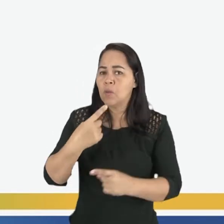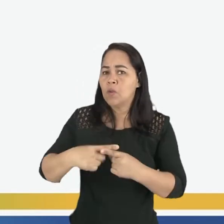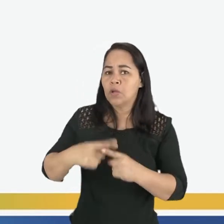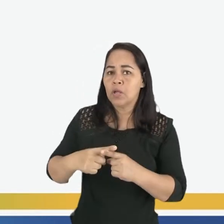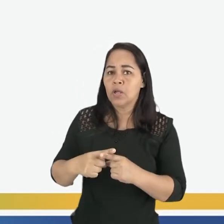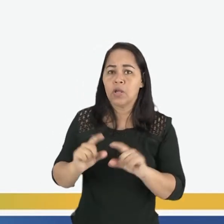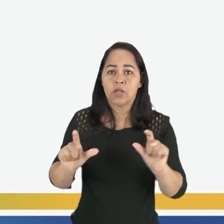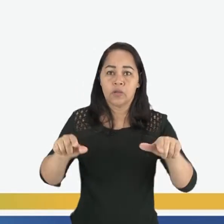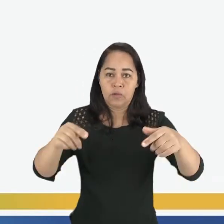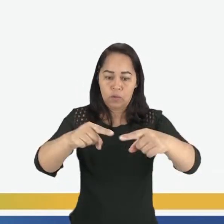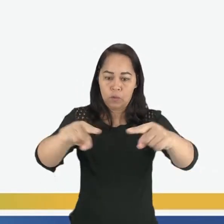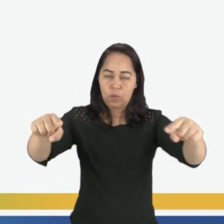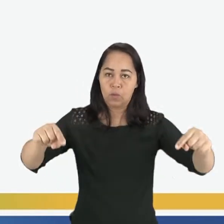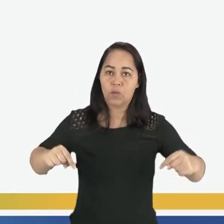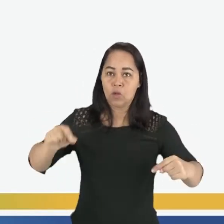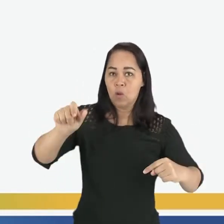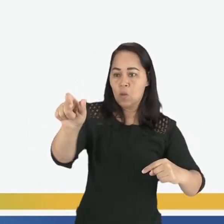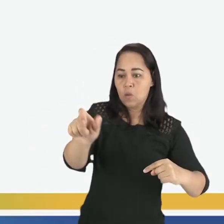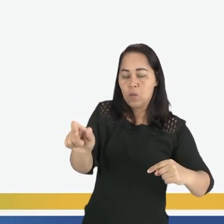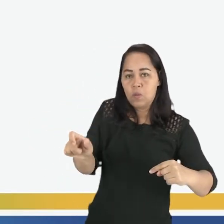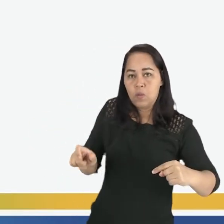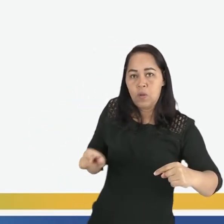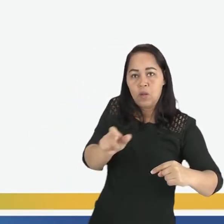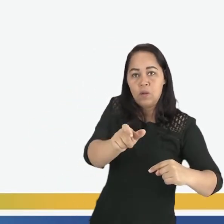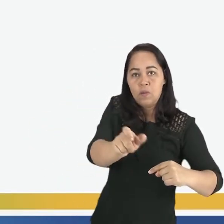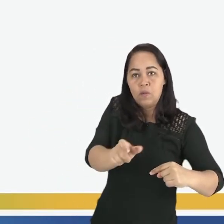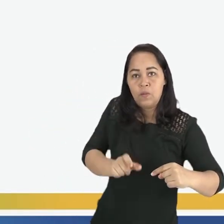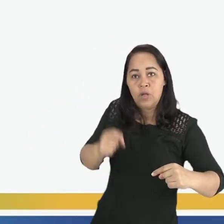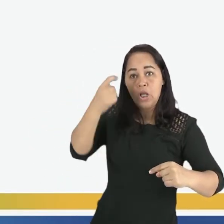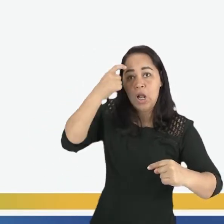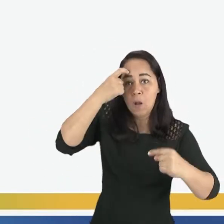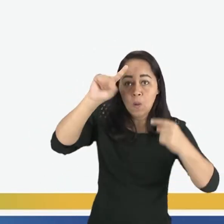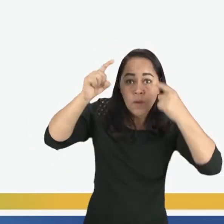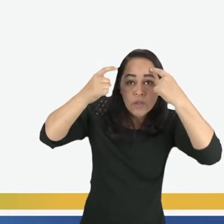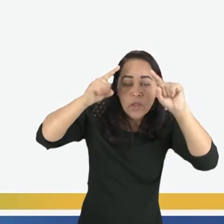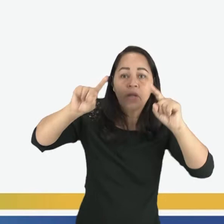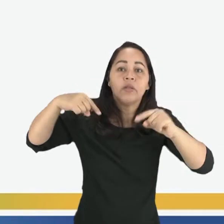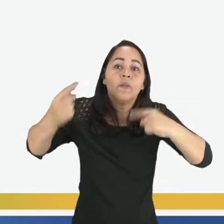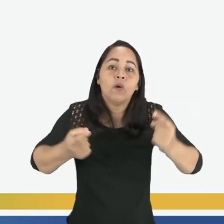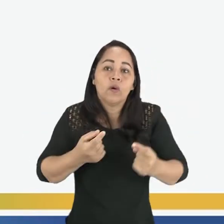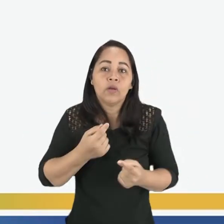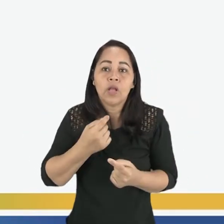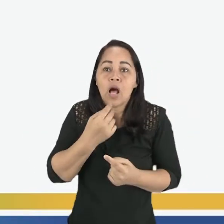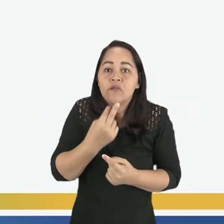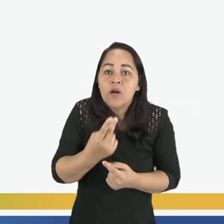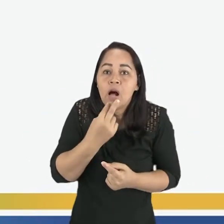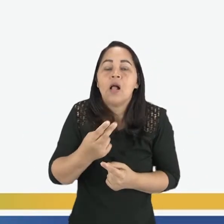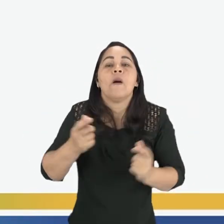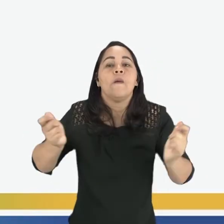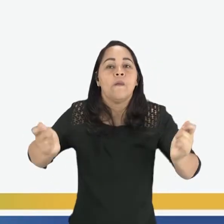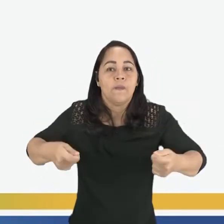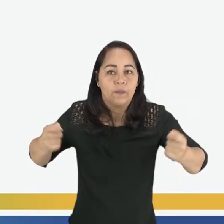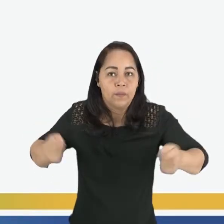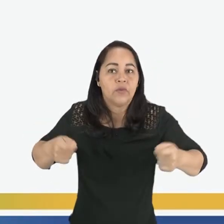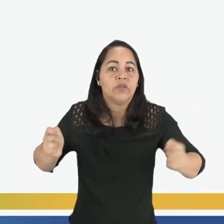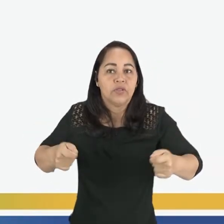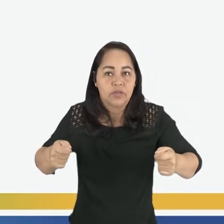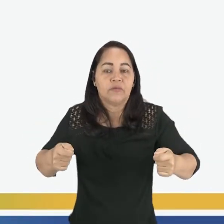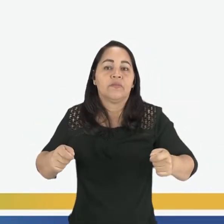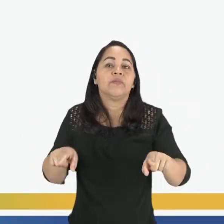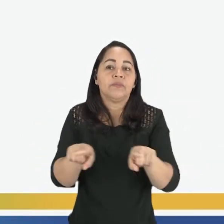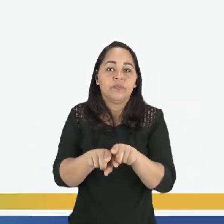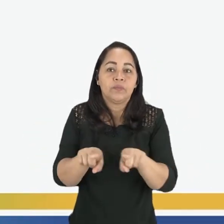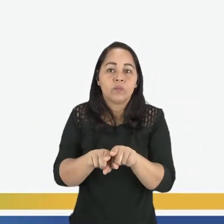e não sons. Com o tempo, os chineses introduziram sinais fonéticos na escrita para representar alguns sons da